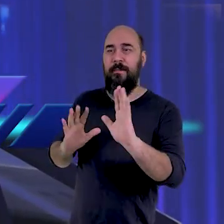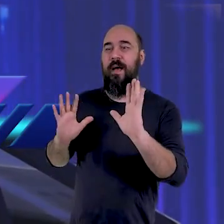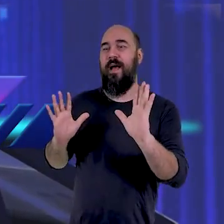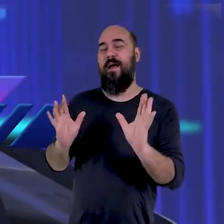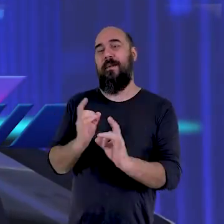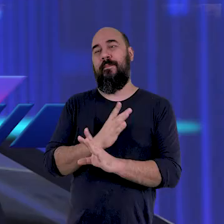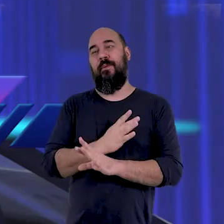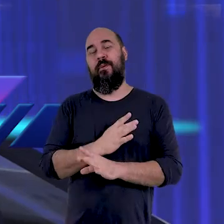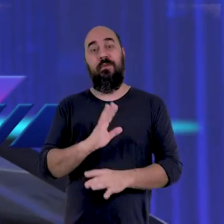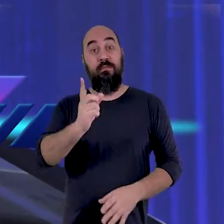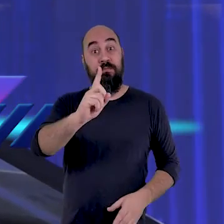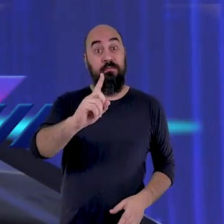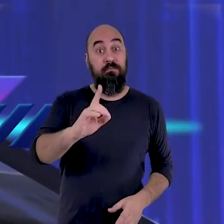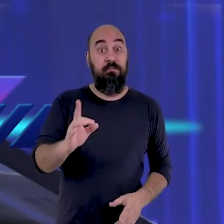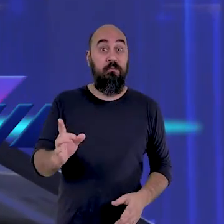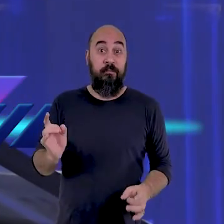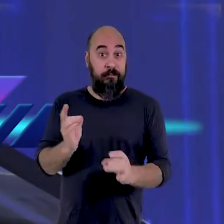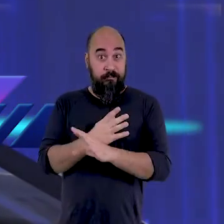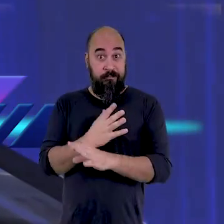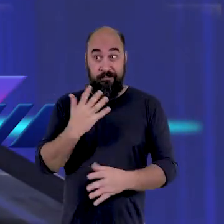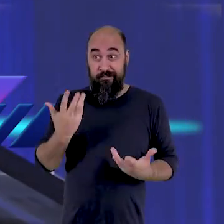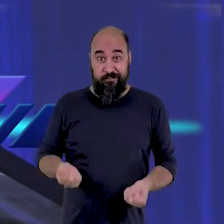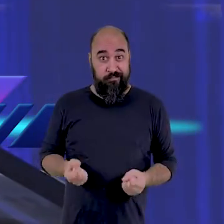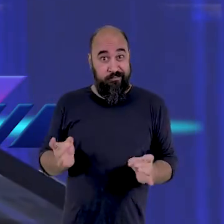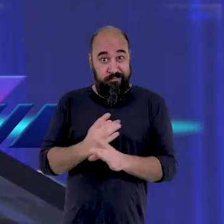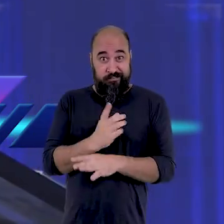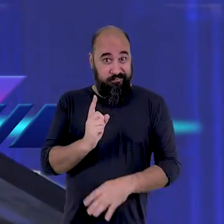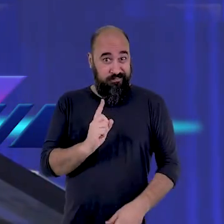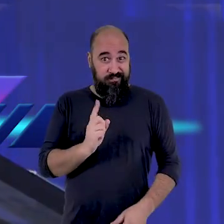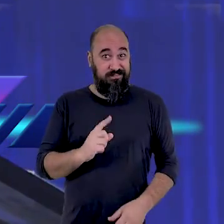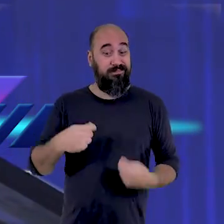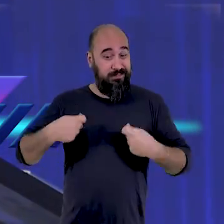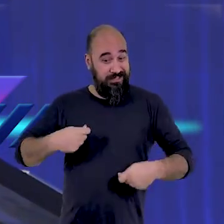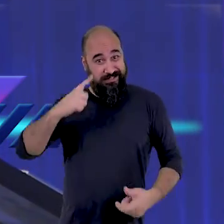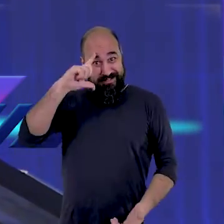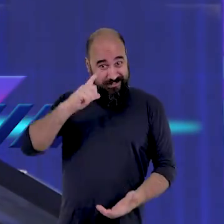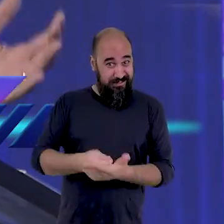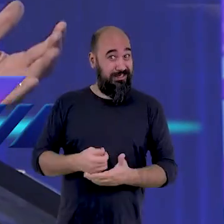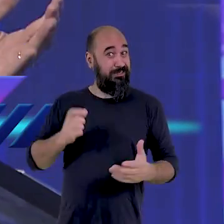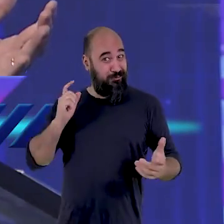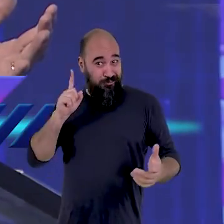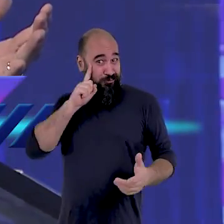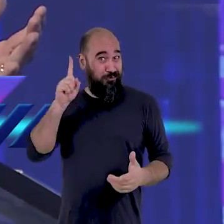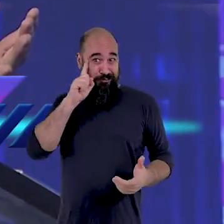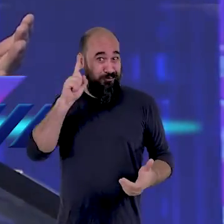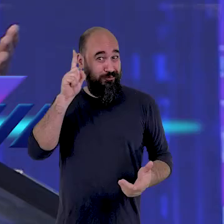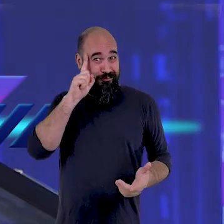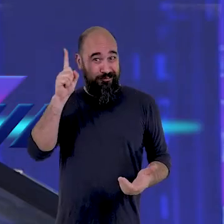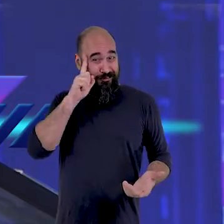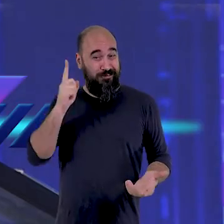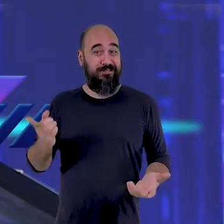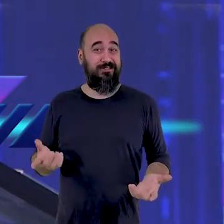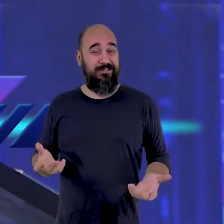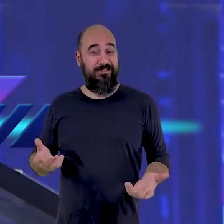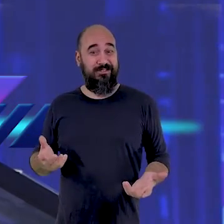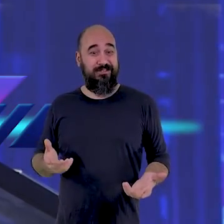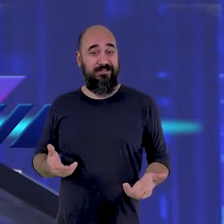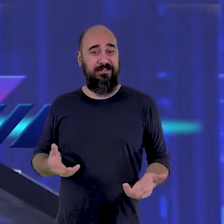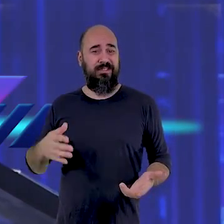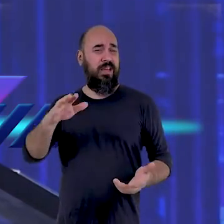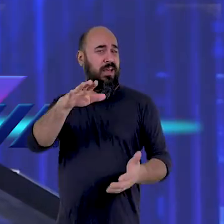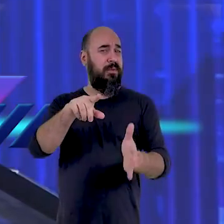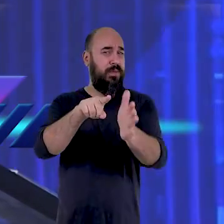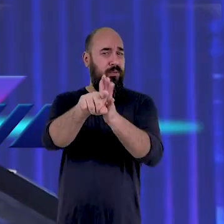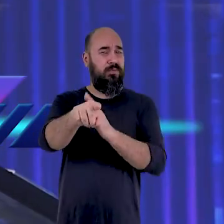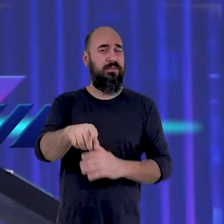decisão de ficar ao lado de Deus. Então, a minha pergunta para você agora é, o que é que você vai